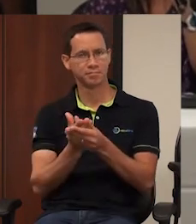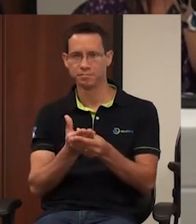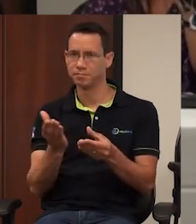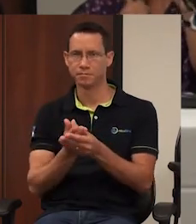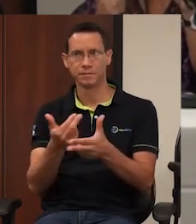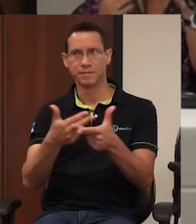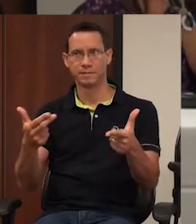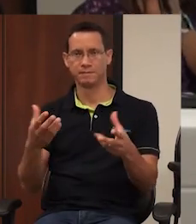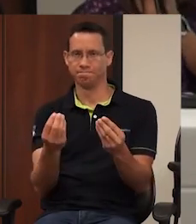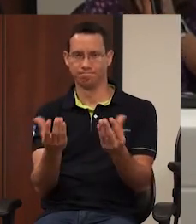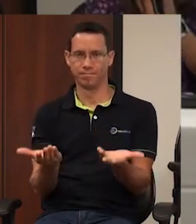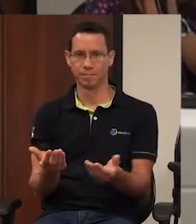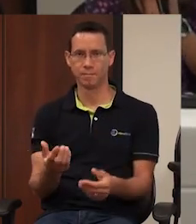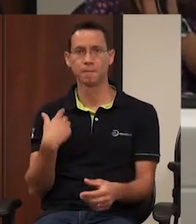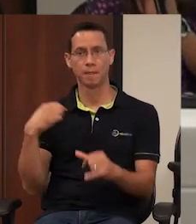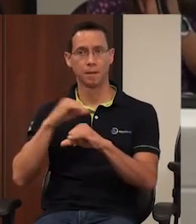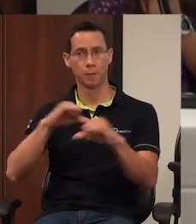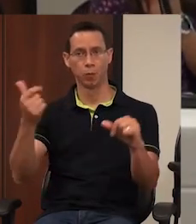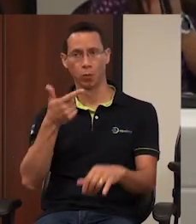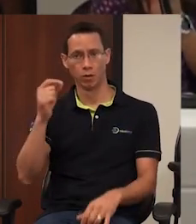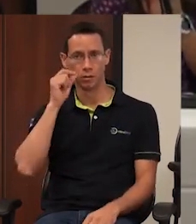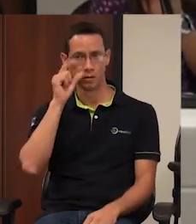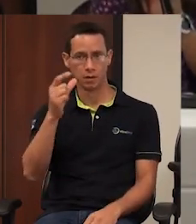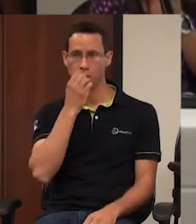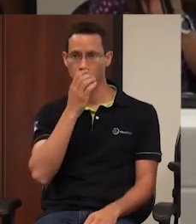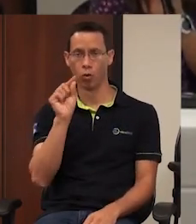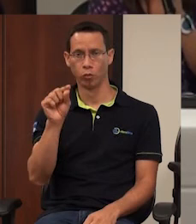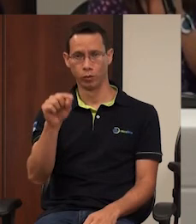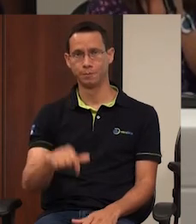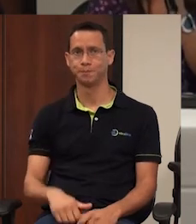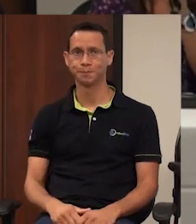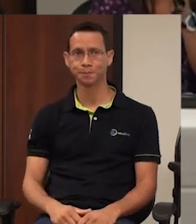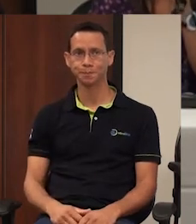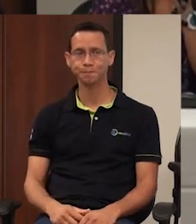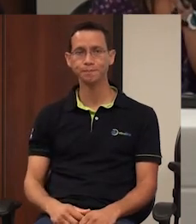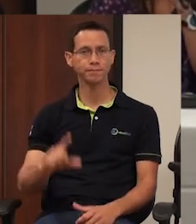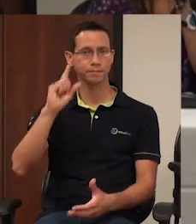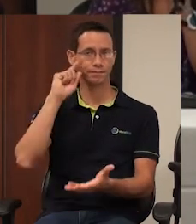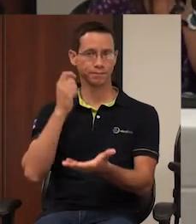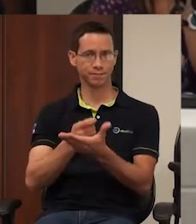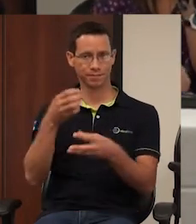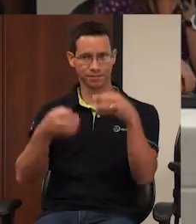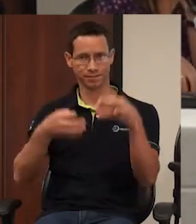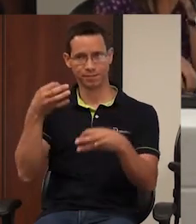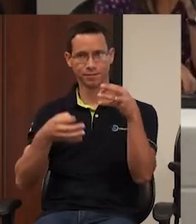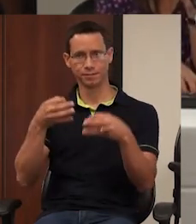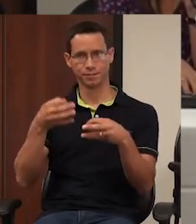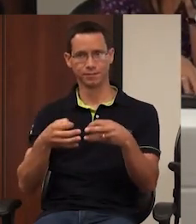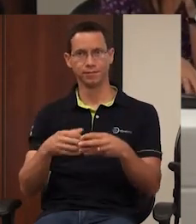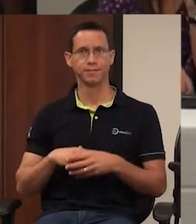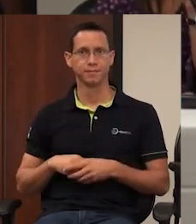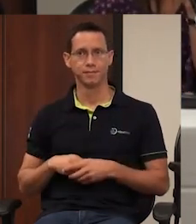judiciário. Agora eu tenho uma notícia também interessante, boa, que é as decisões do Tribunal de Justiça a respeito